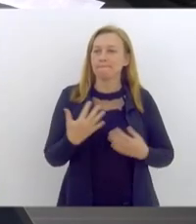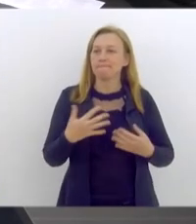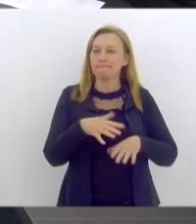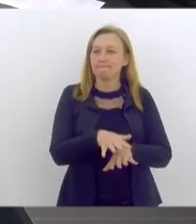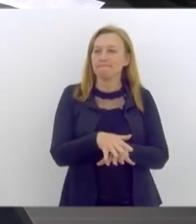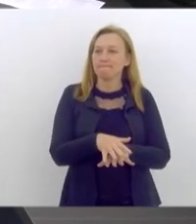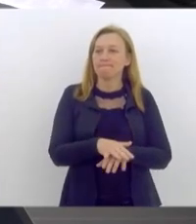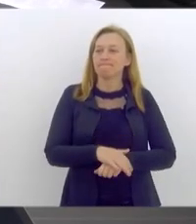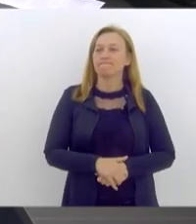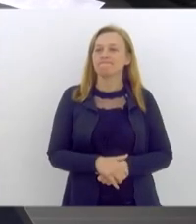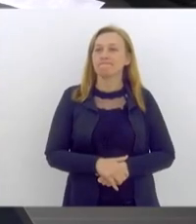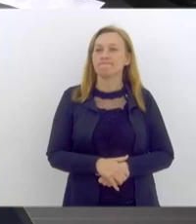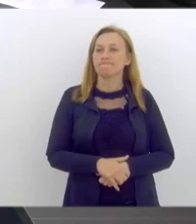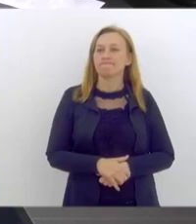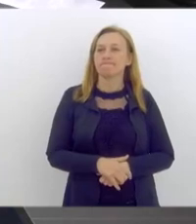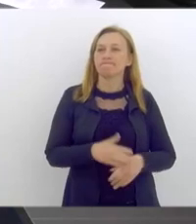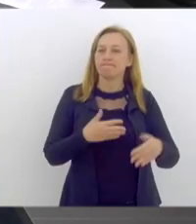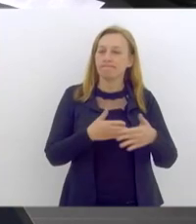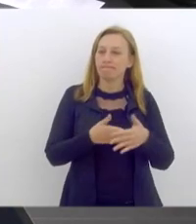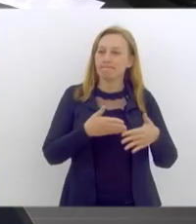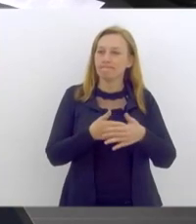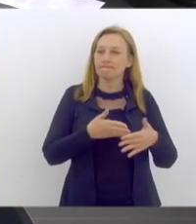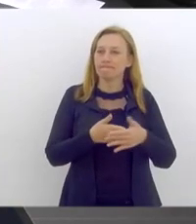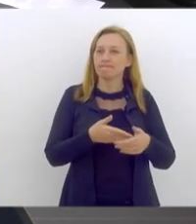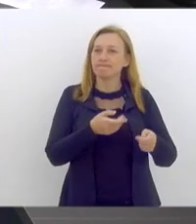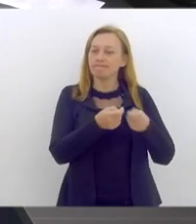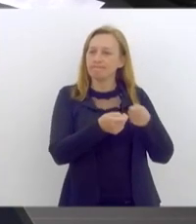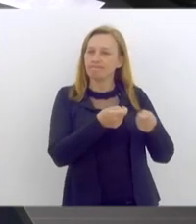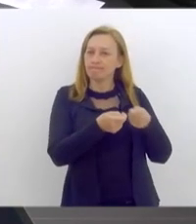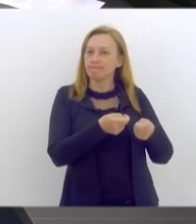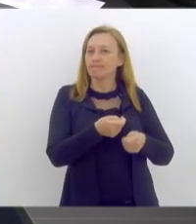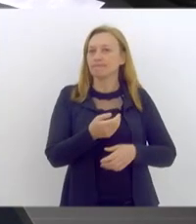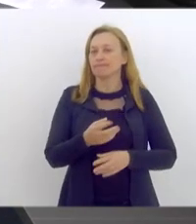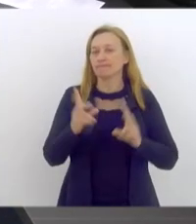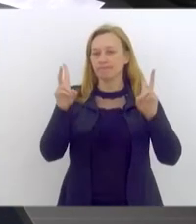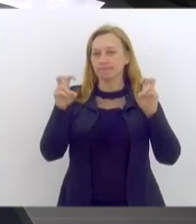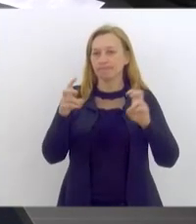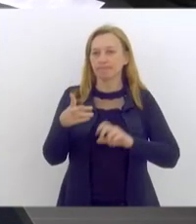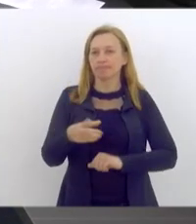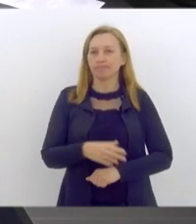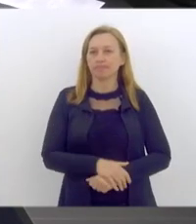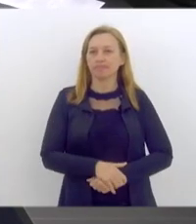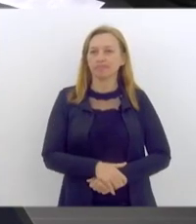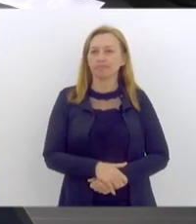existe uma barreira do regulador com relação a isso